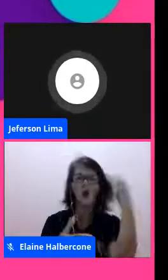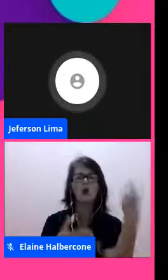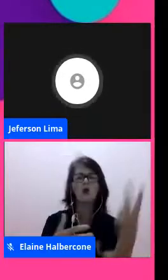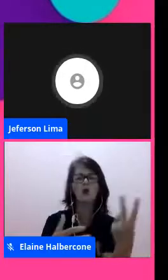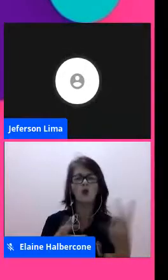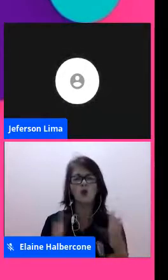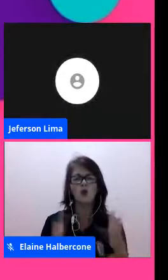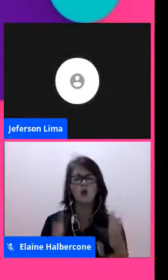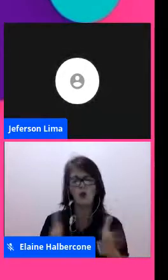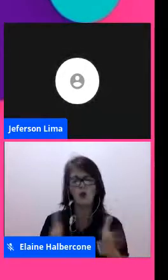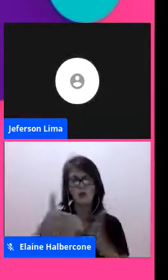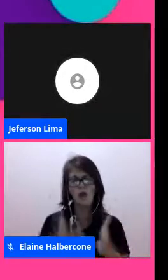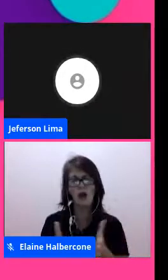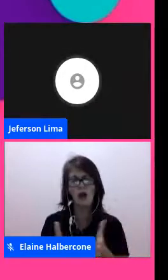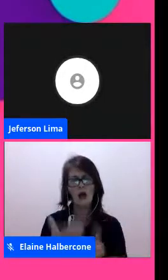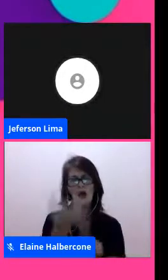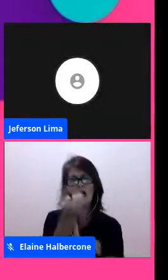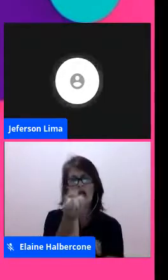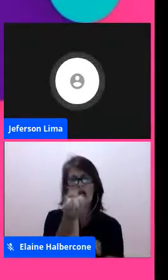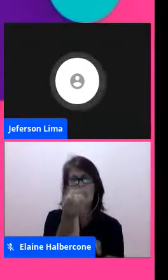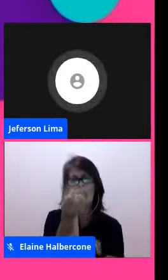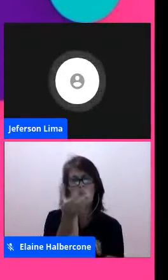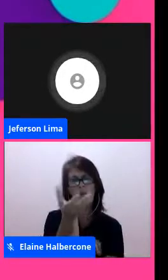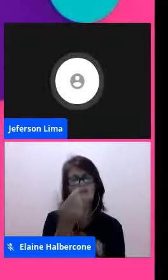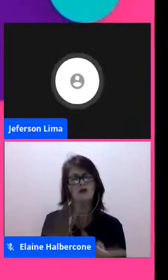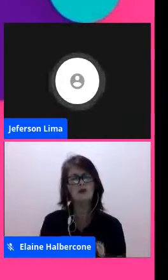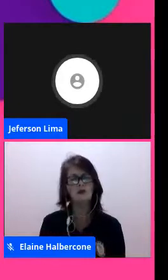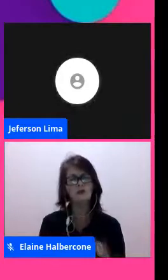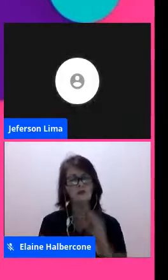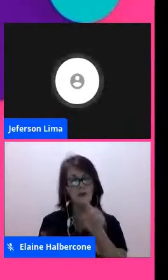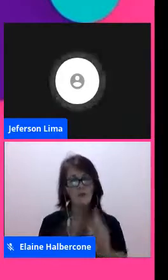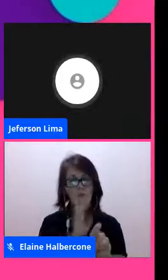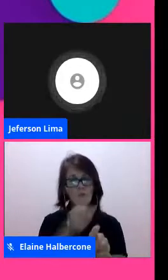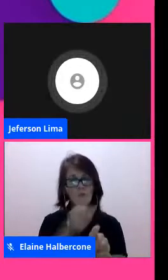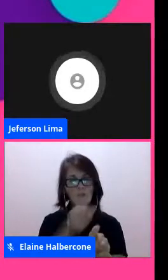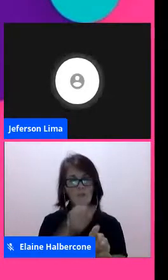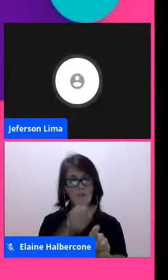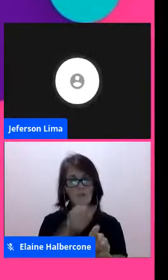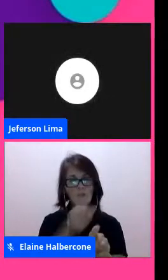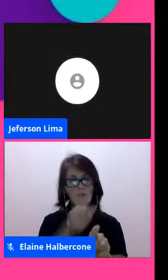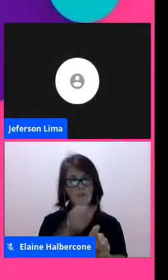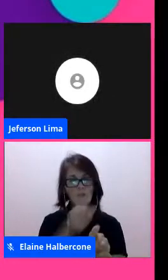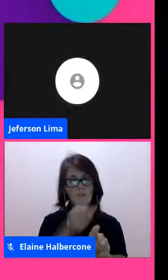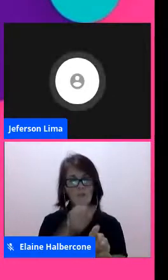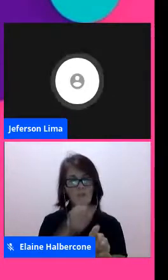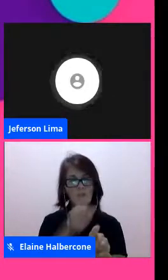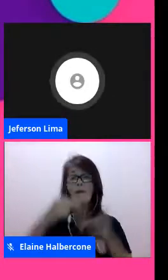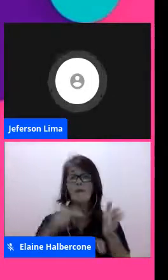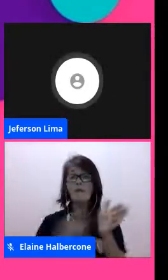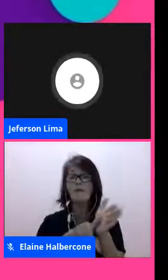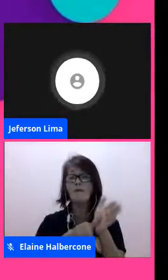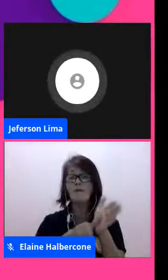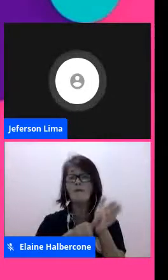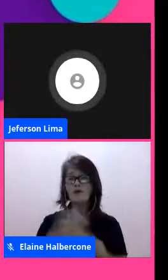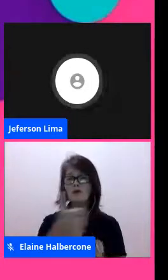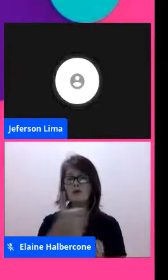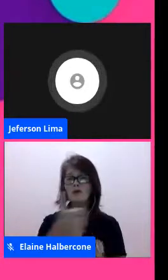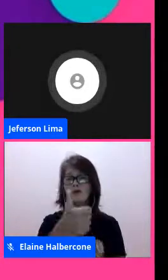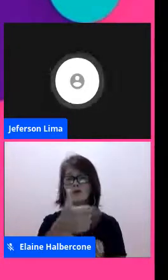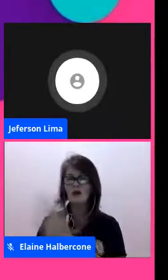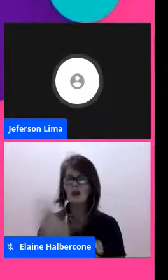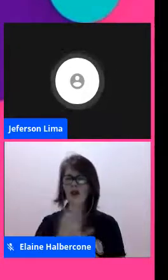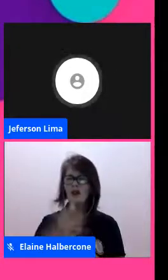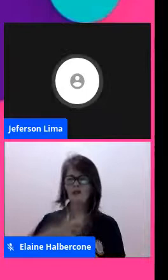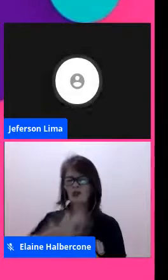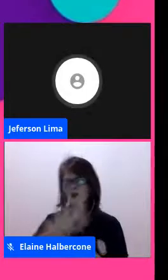Tem um LED ali. Uma solução dessa daqui custa menos de R$ 100. Eu vou dizer que estourado aqui, quando